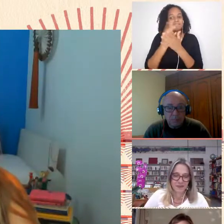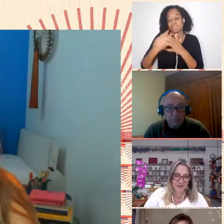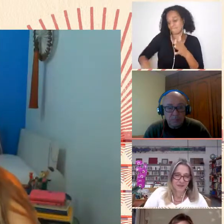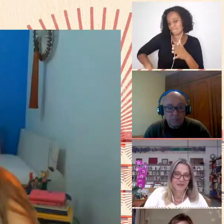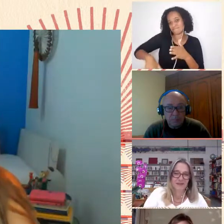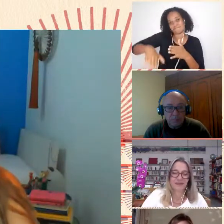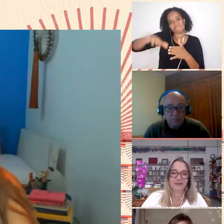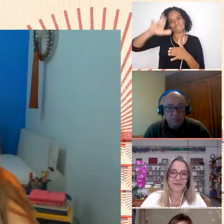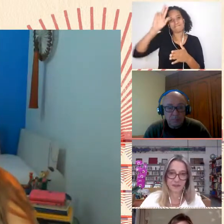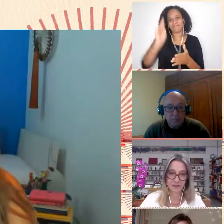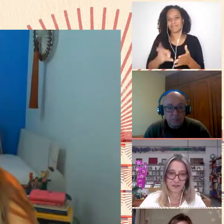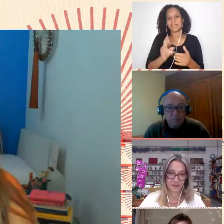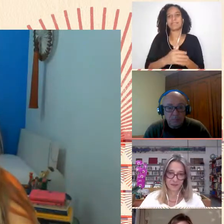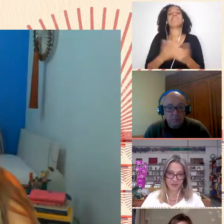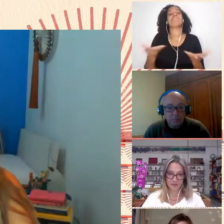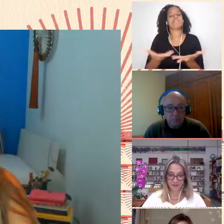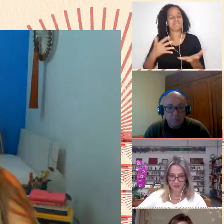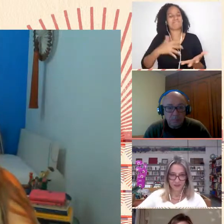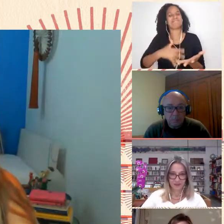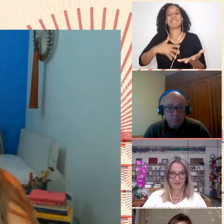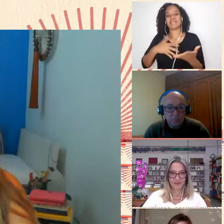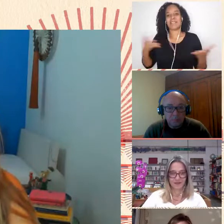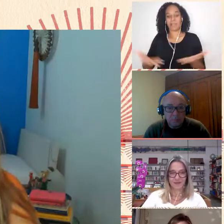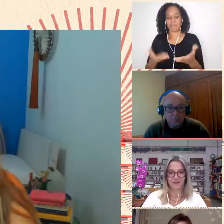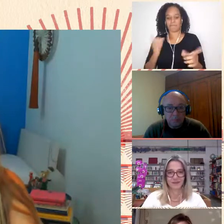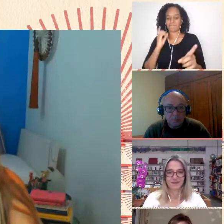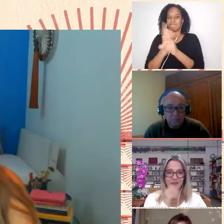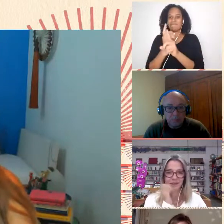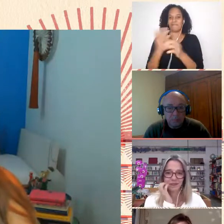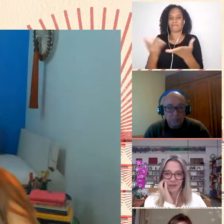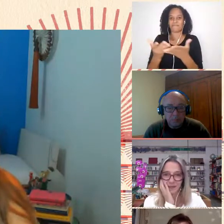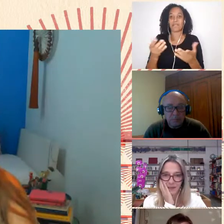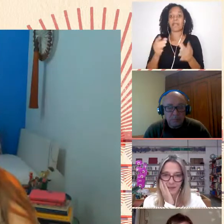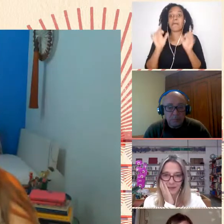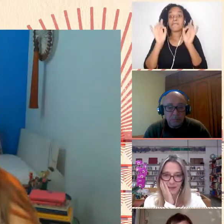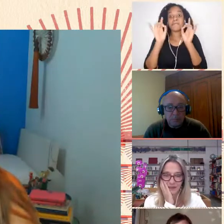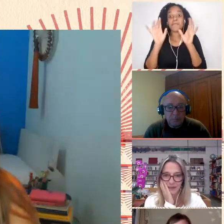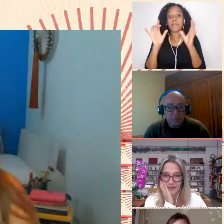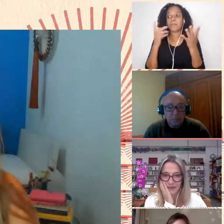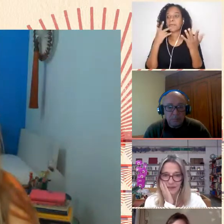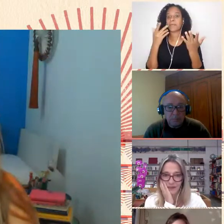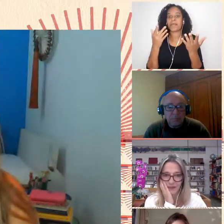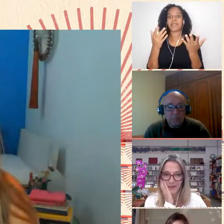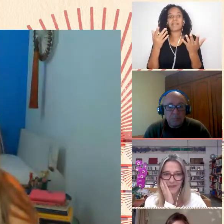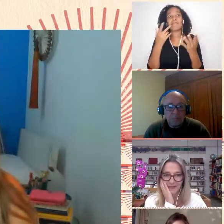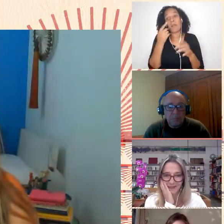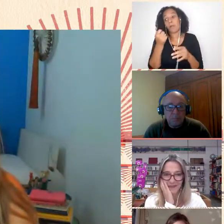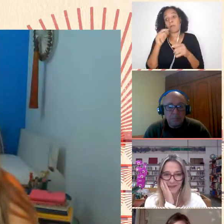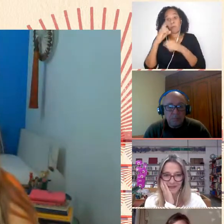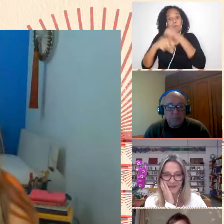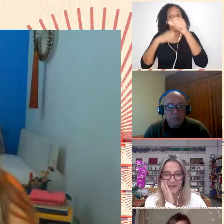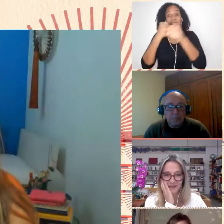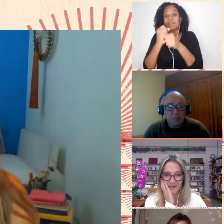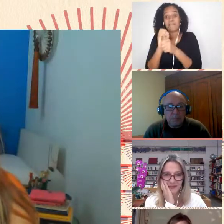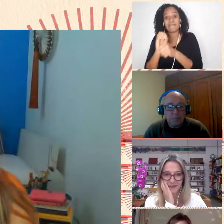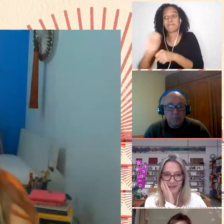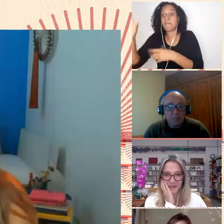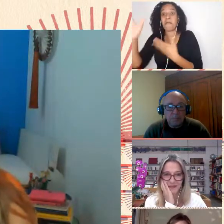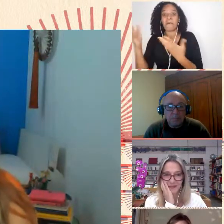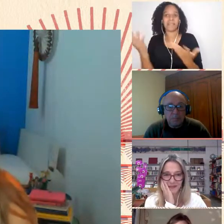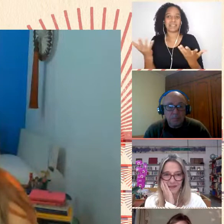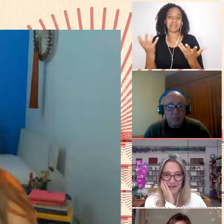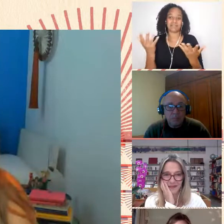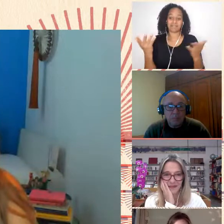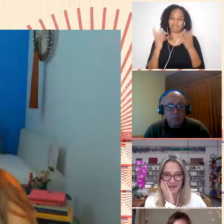e realmente é um prazer imenso estar aqui hoje, principalmente porque a gente vai embora, né, ano que vem da escola, então é